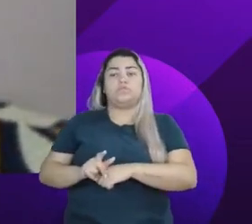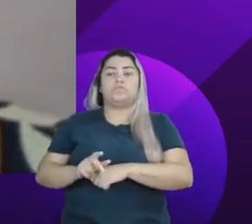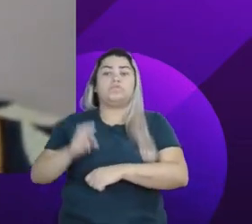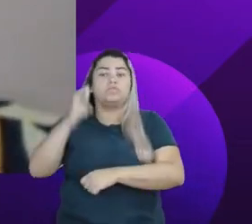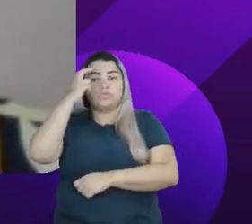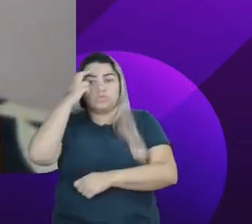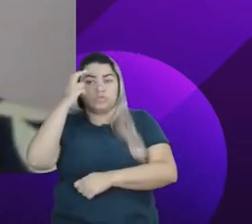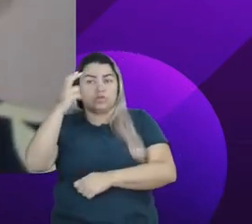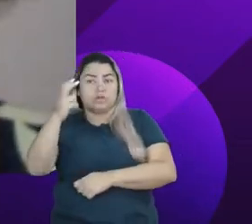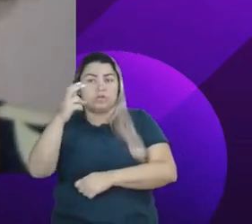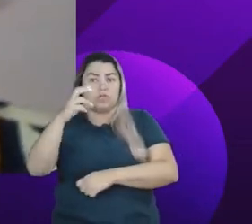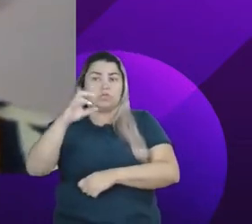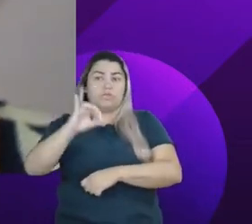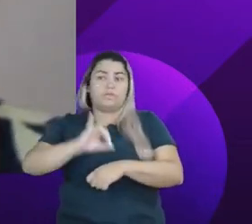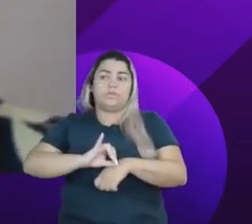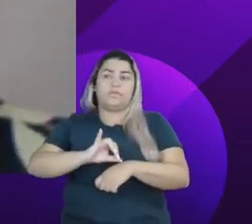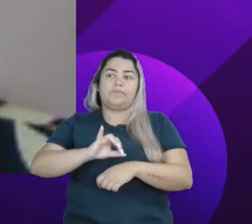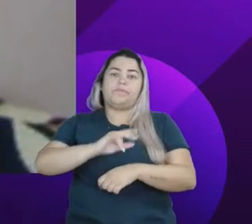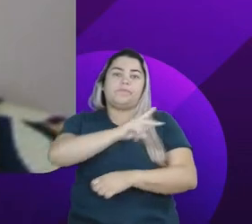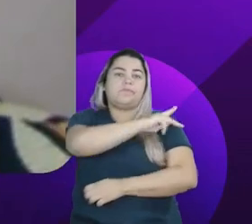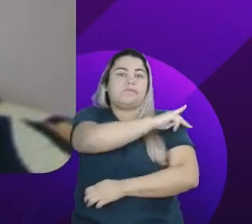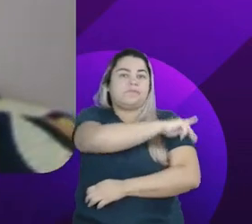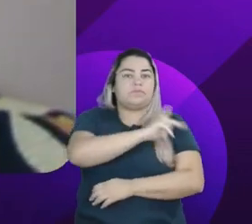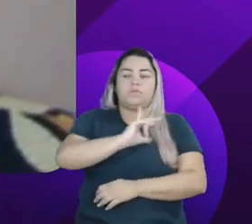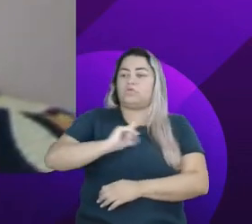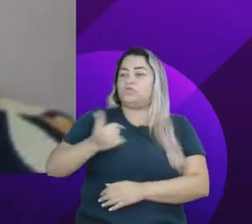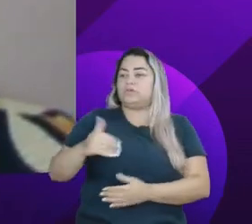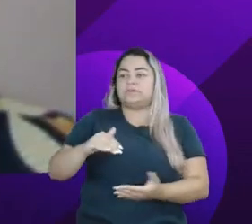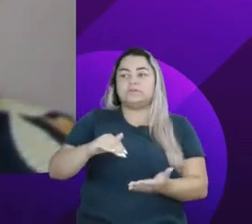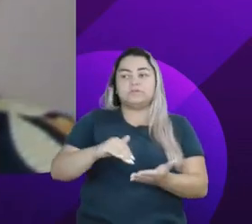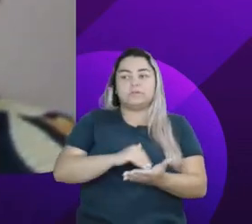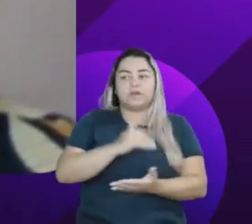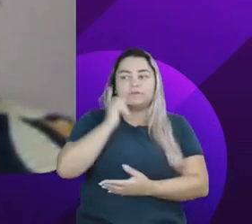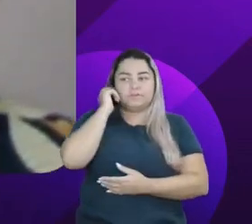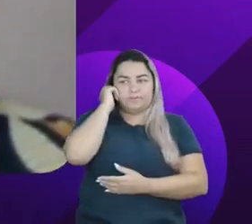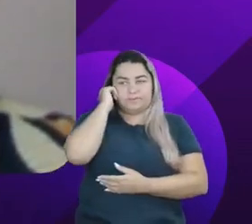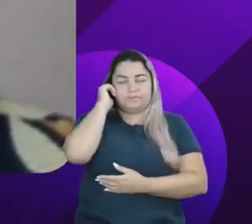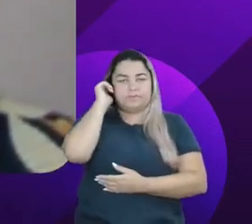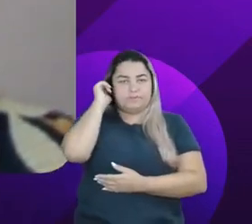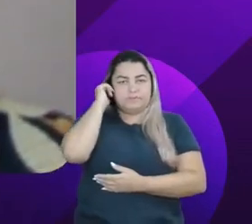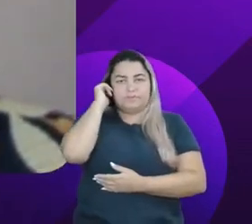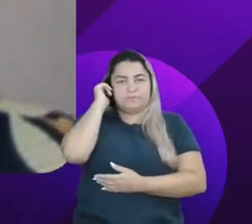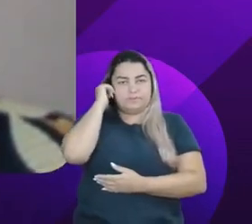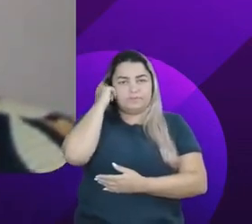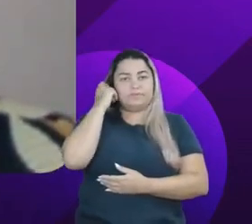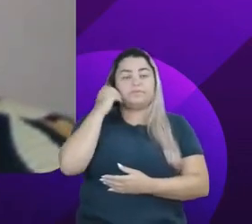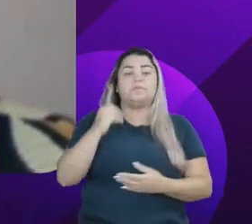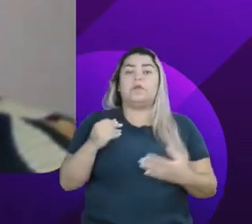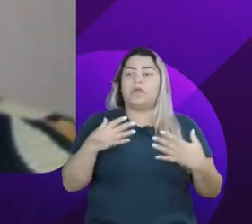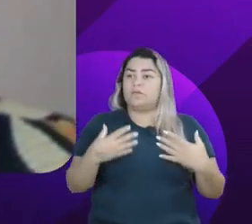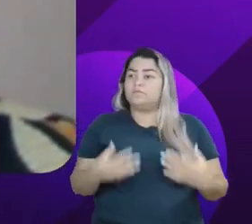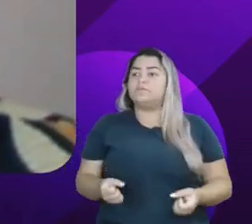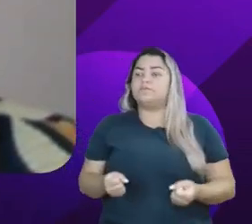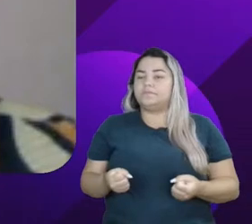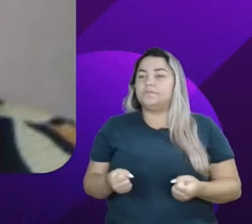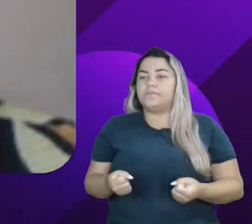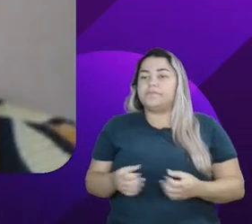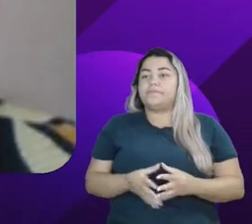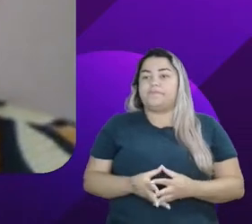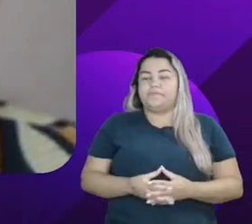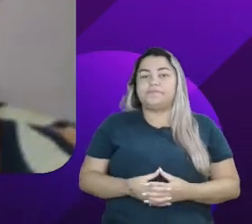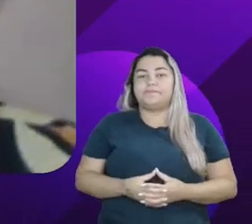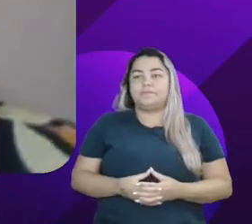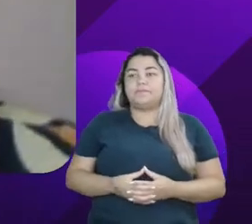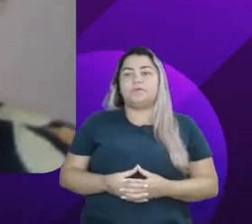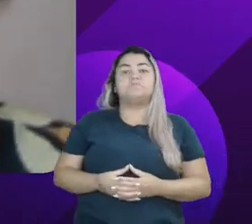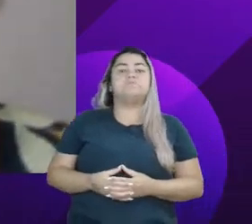Piauí. Nós não tínhamos secretaria. E, ao assumir, eu